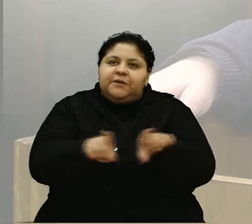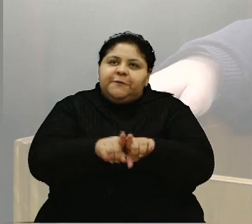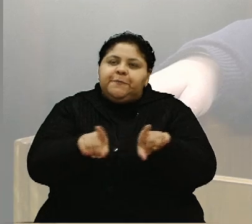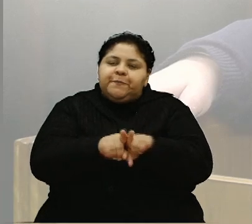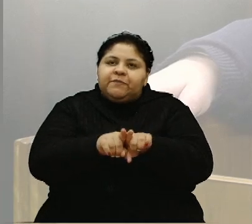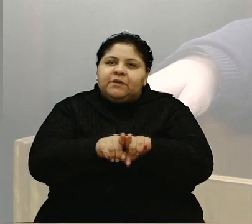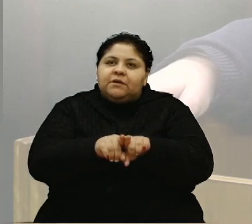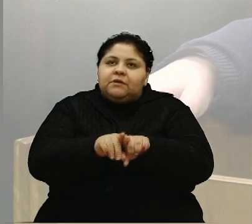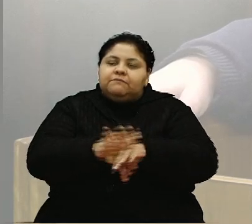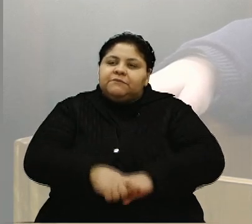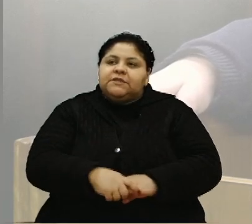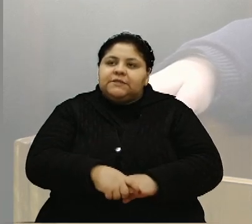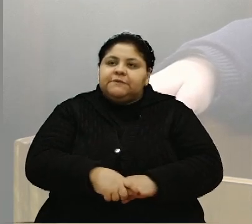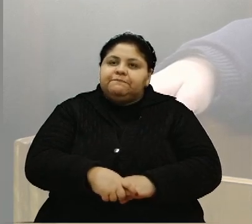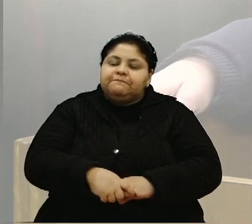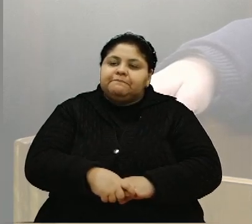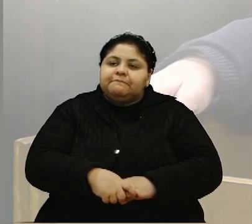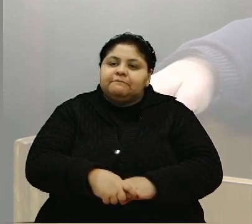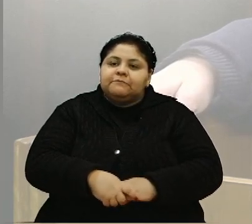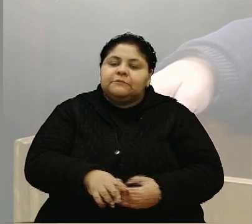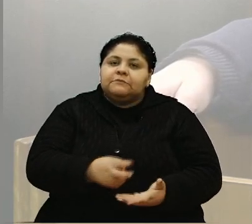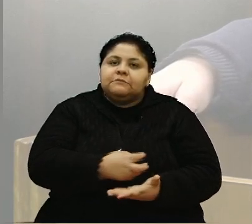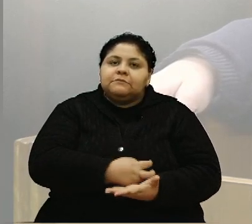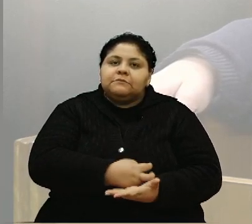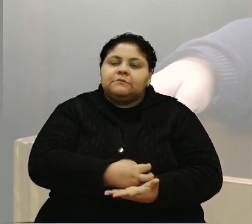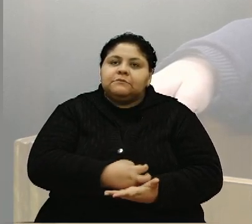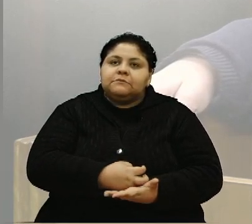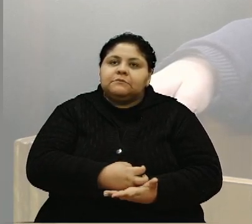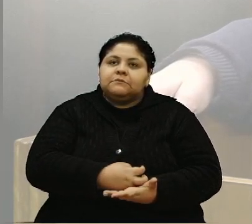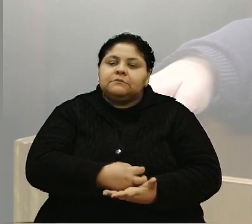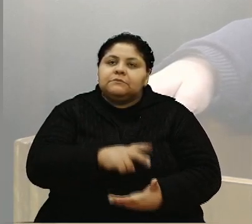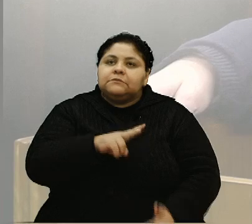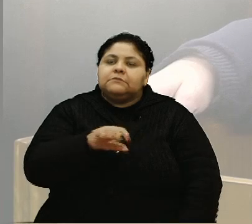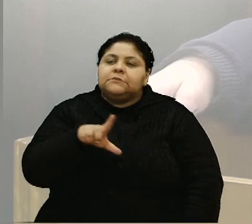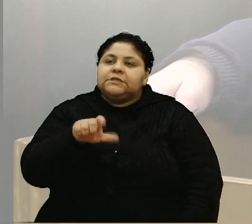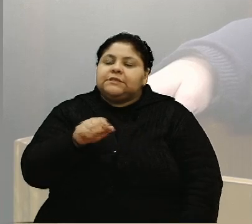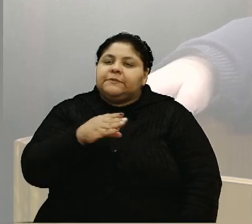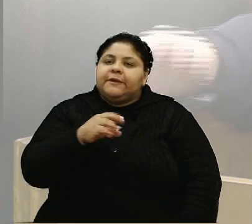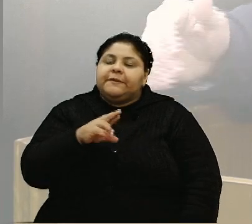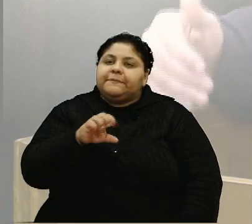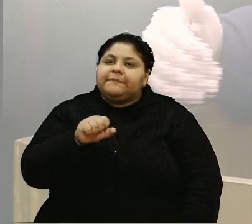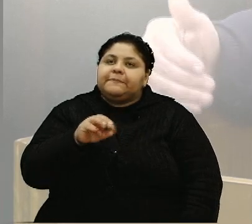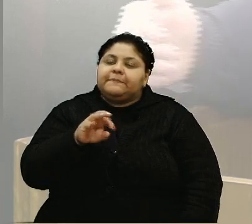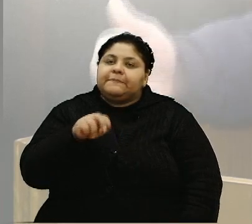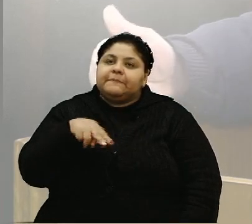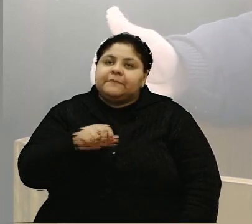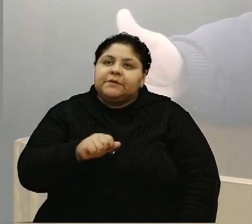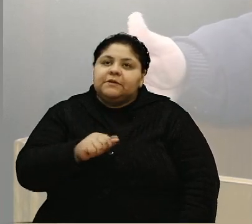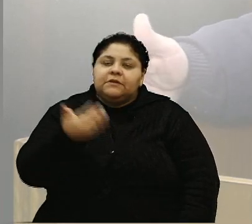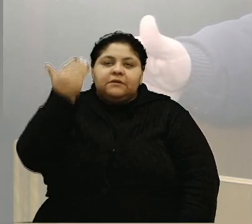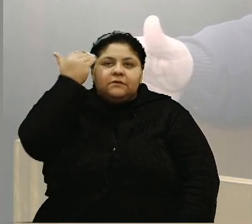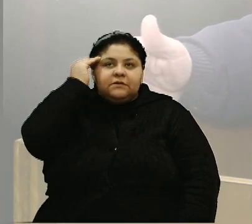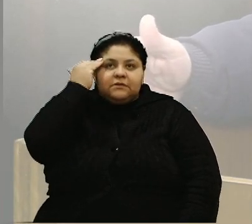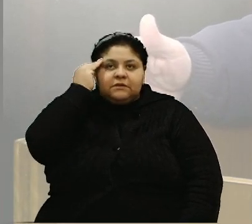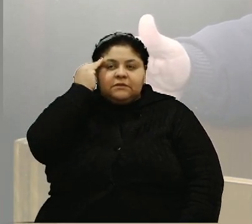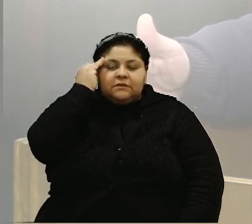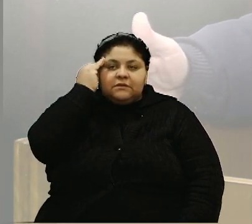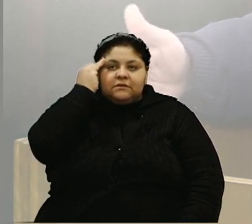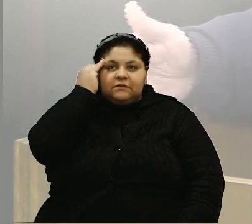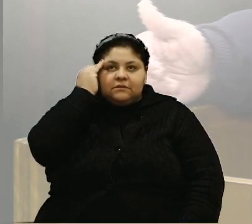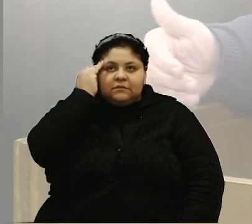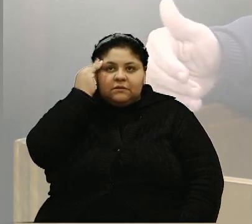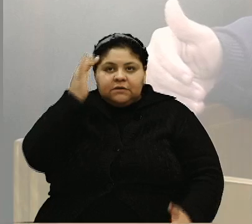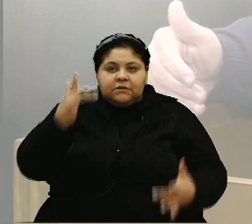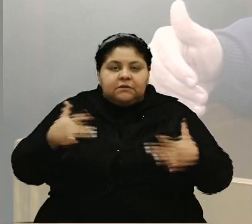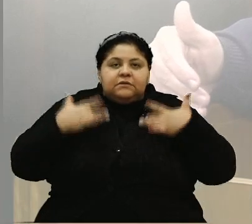eu citei, vereador Velocino, a situação da Vila Cristina e da ponte, e eu não sei o tanto quanto a gente está